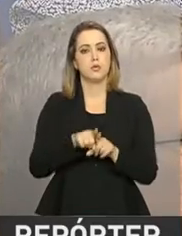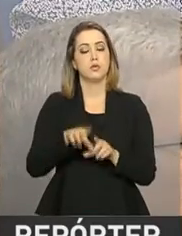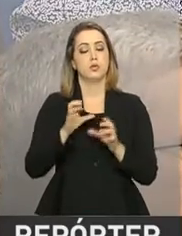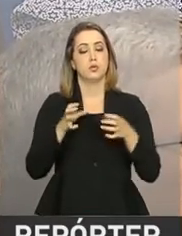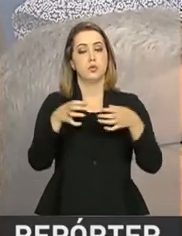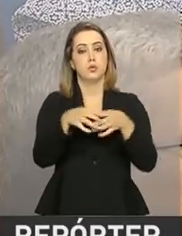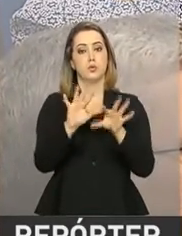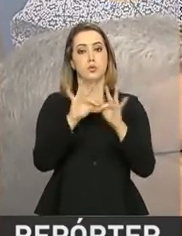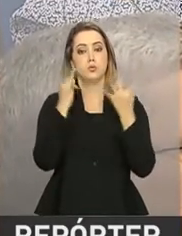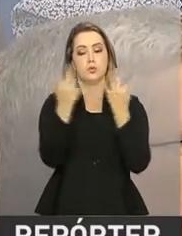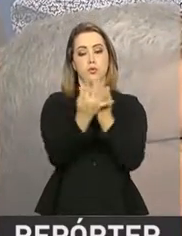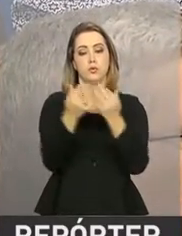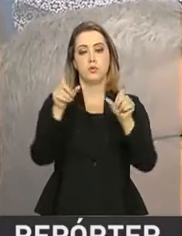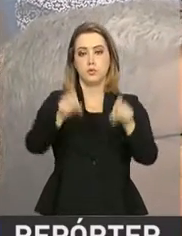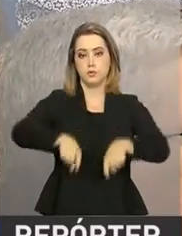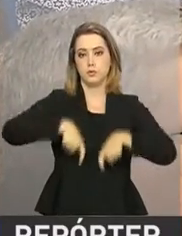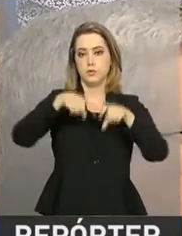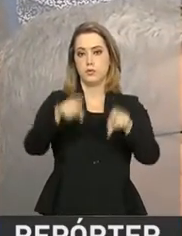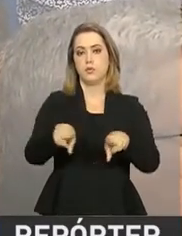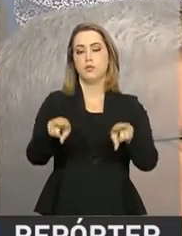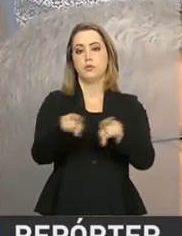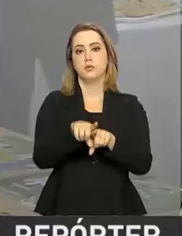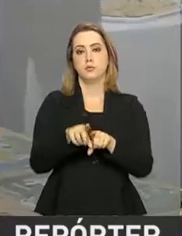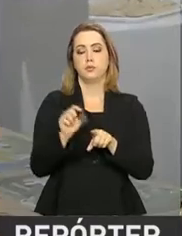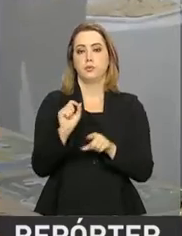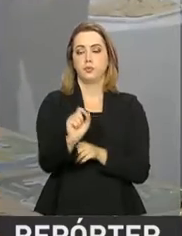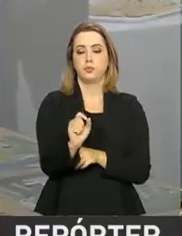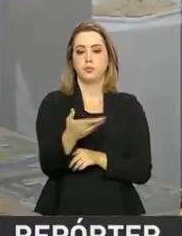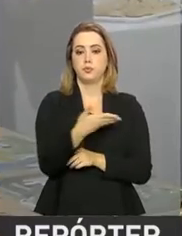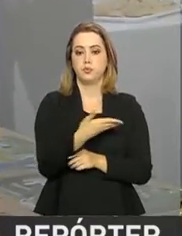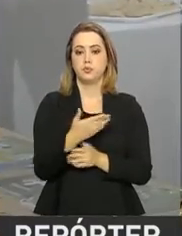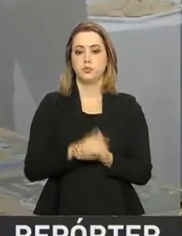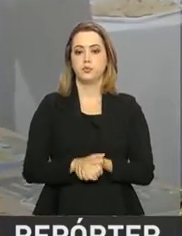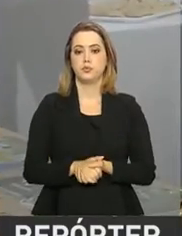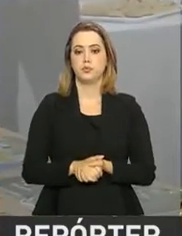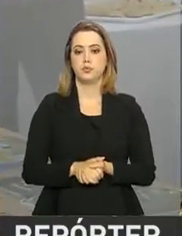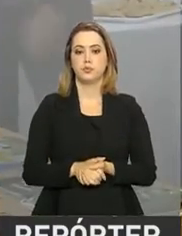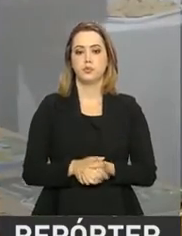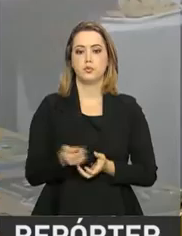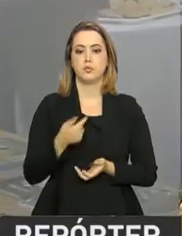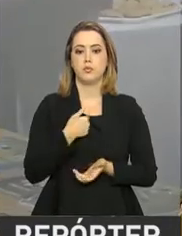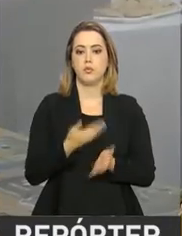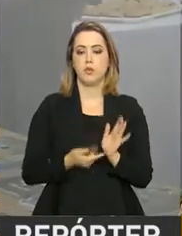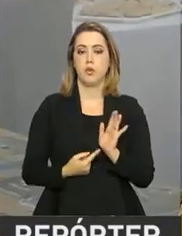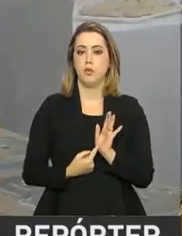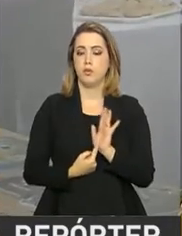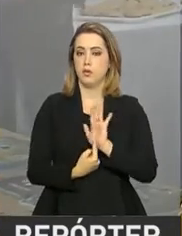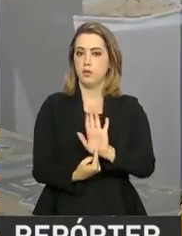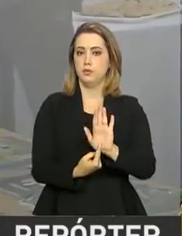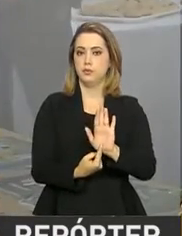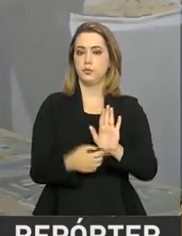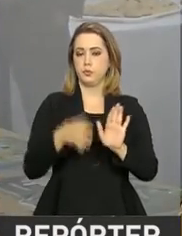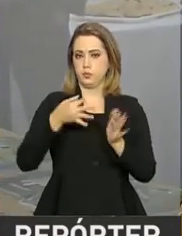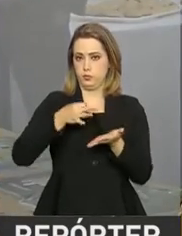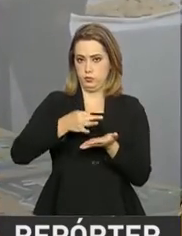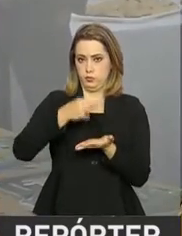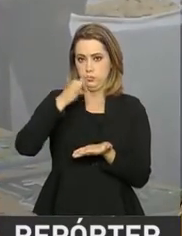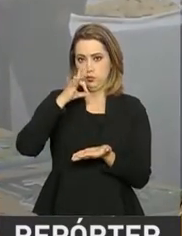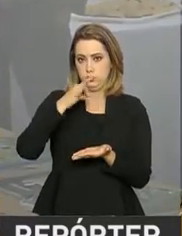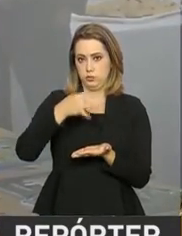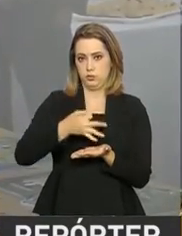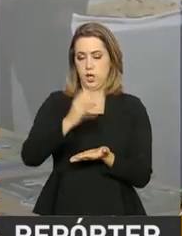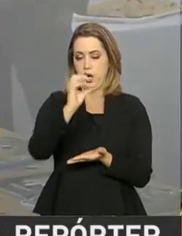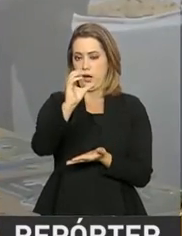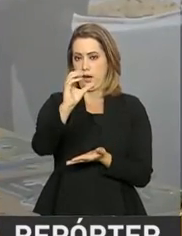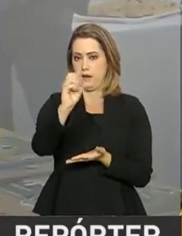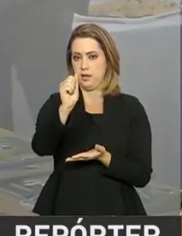de cooperativas também participaram do i spoke o café que é das famílias cooperadas ea nossa